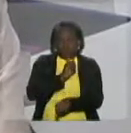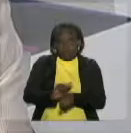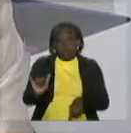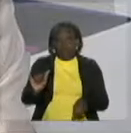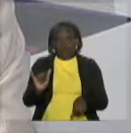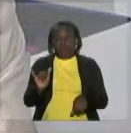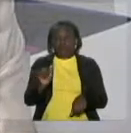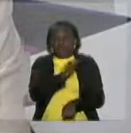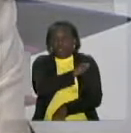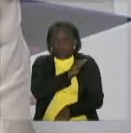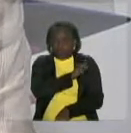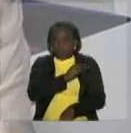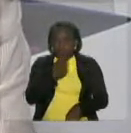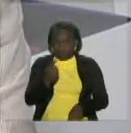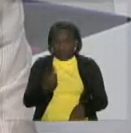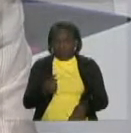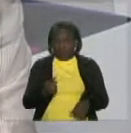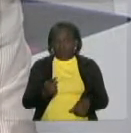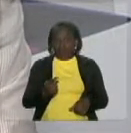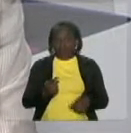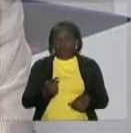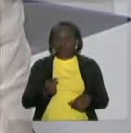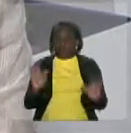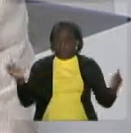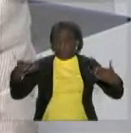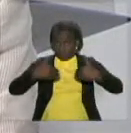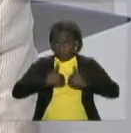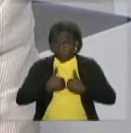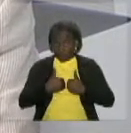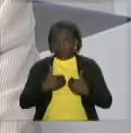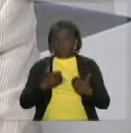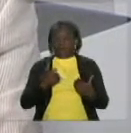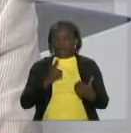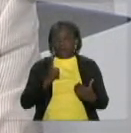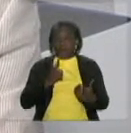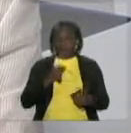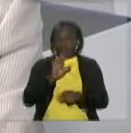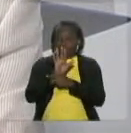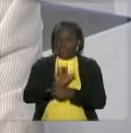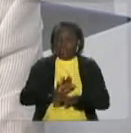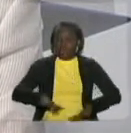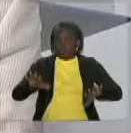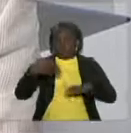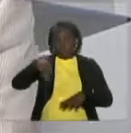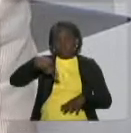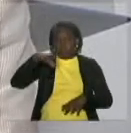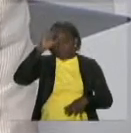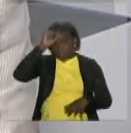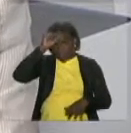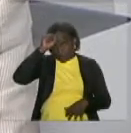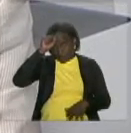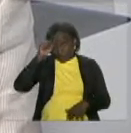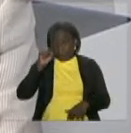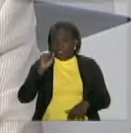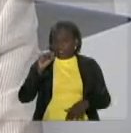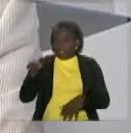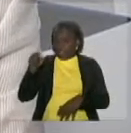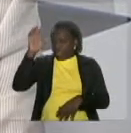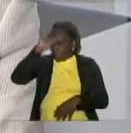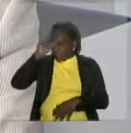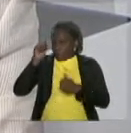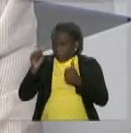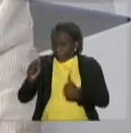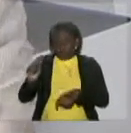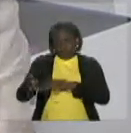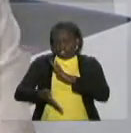utilizamos recursos para uma aluna, né, autista que facilitava o processo matemático. E aí, depois que